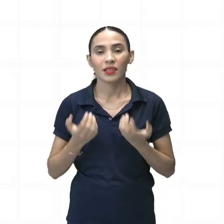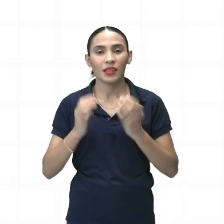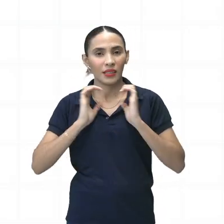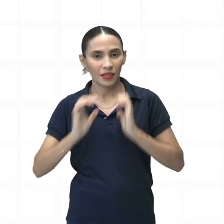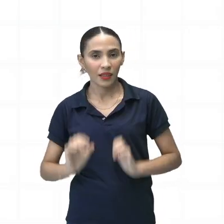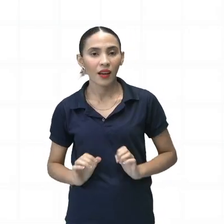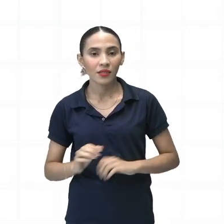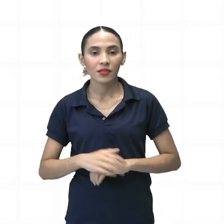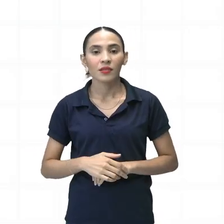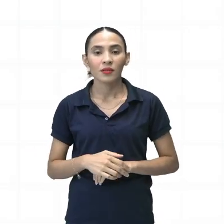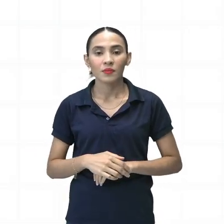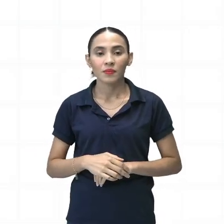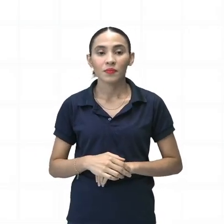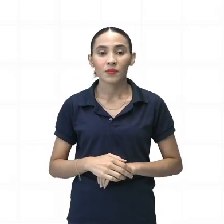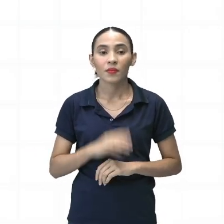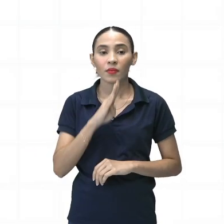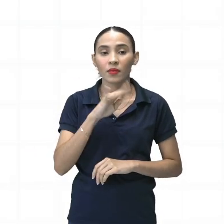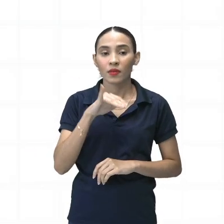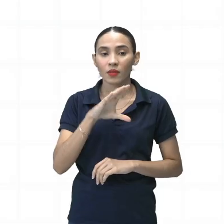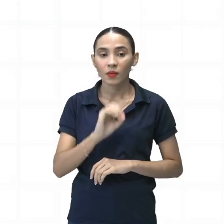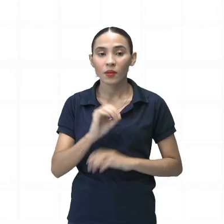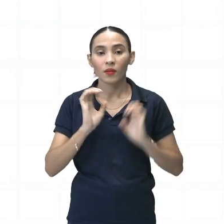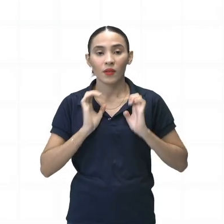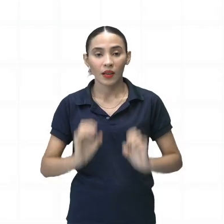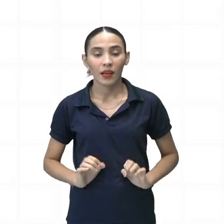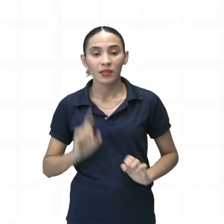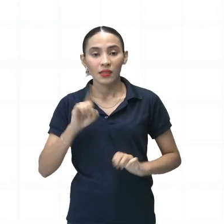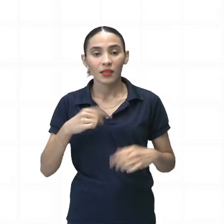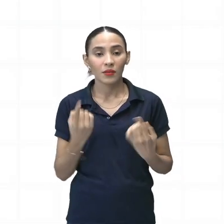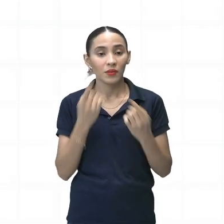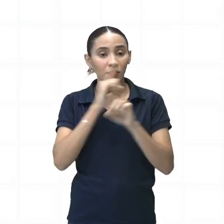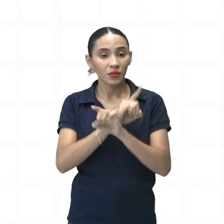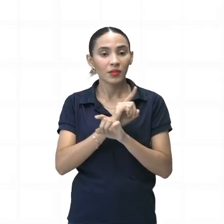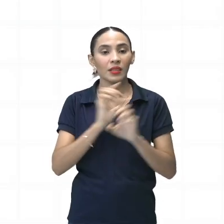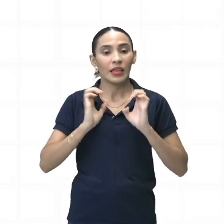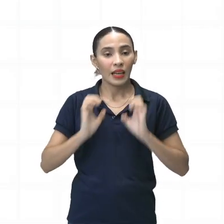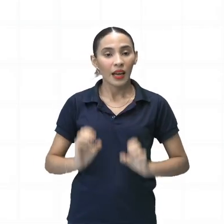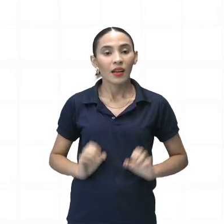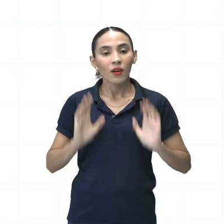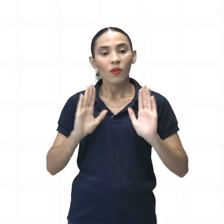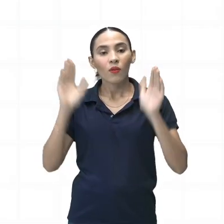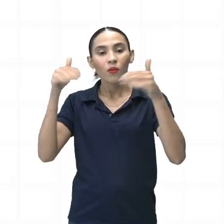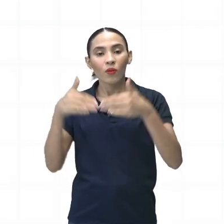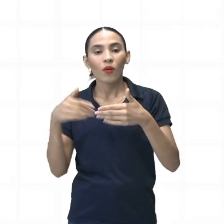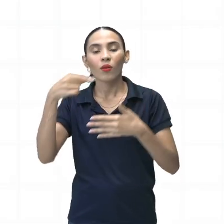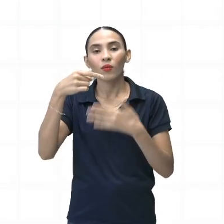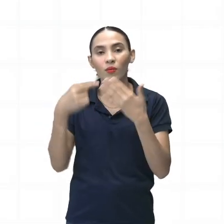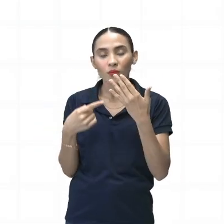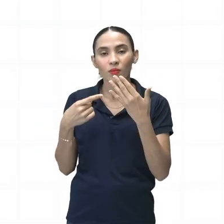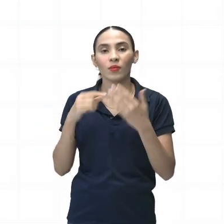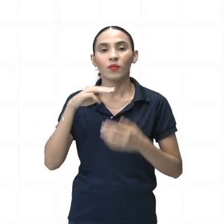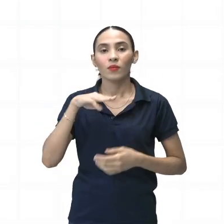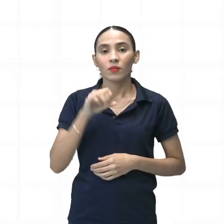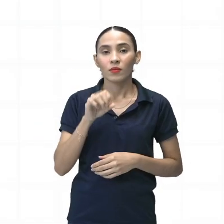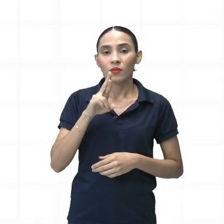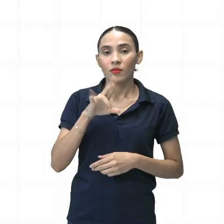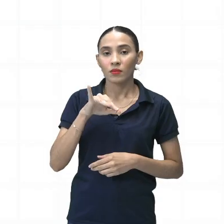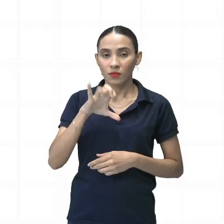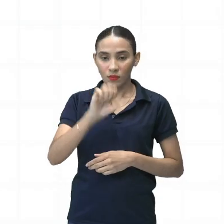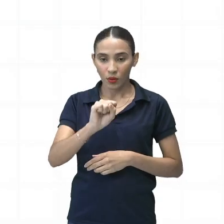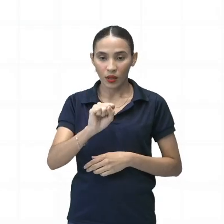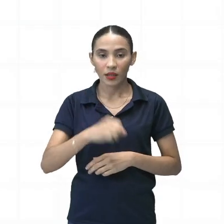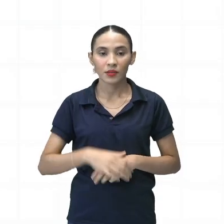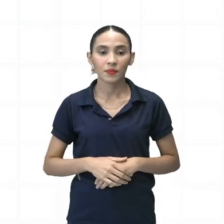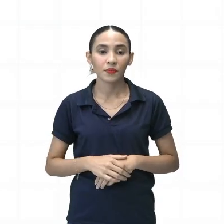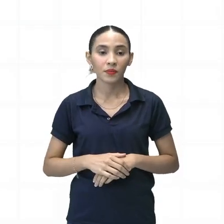pelos avanços científicos e tecnológicos nesse contexto da sociedade em sua globalidade. Então, para pensar, todas as vezes